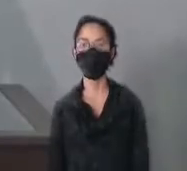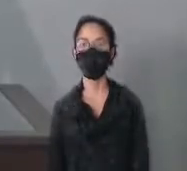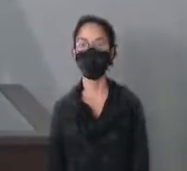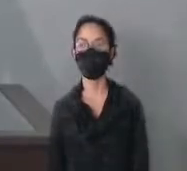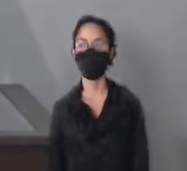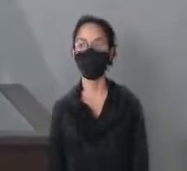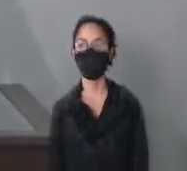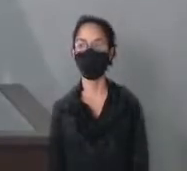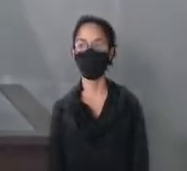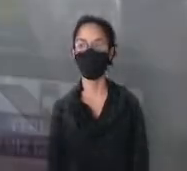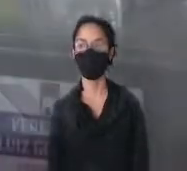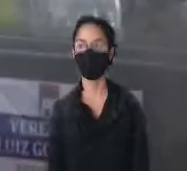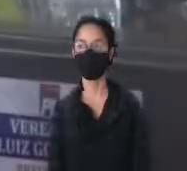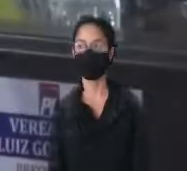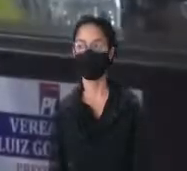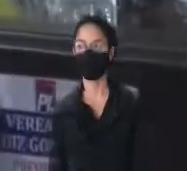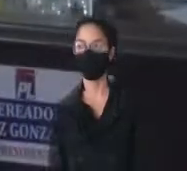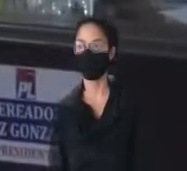E aí